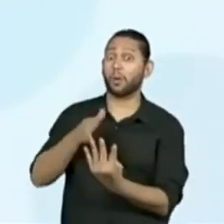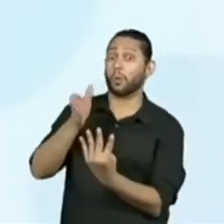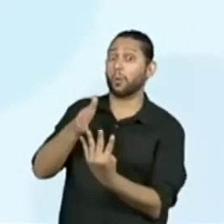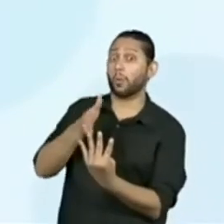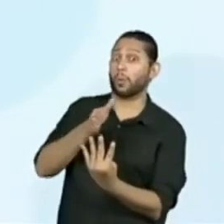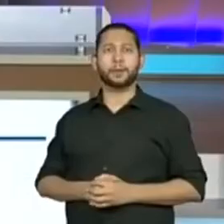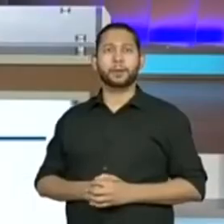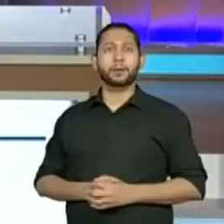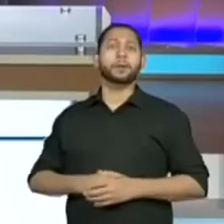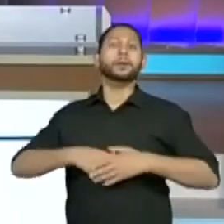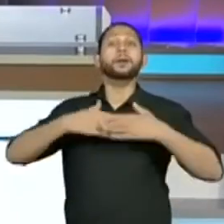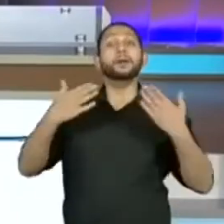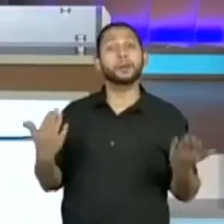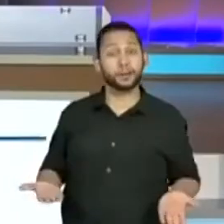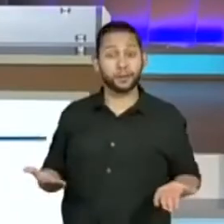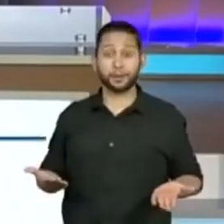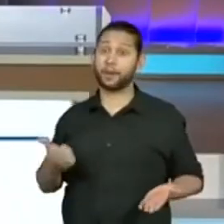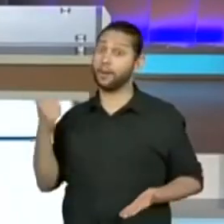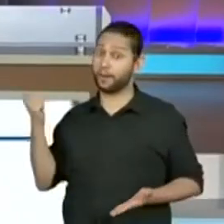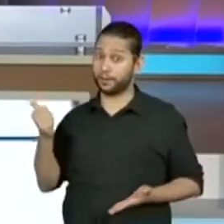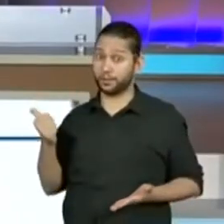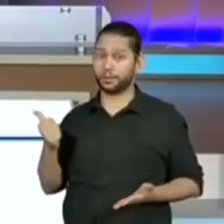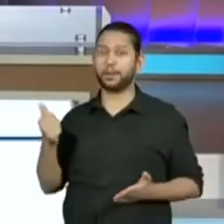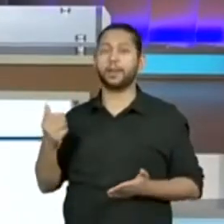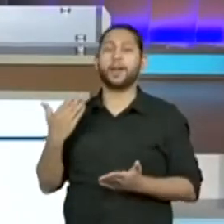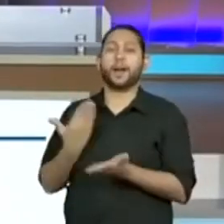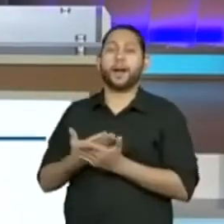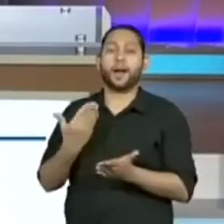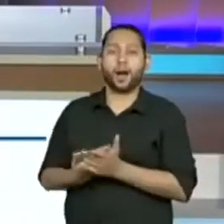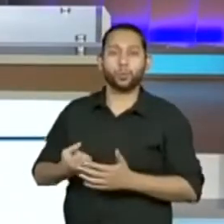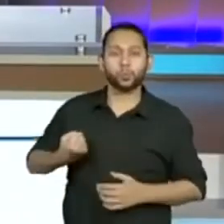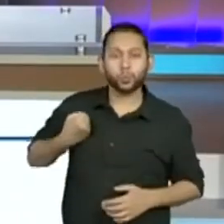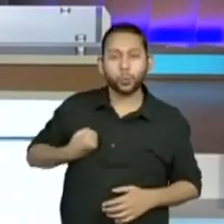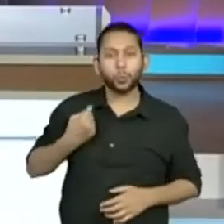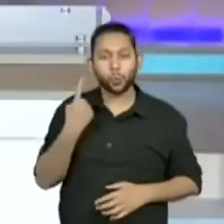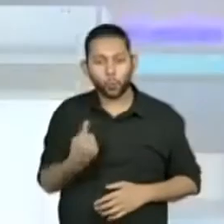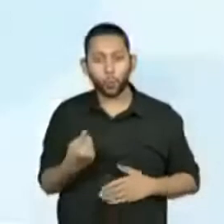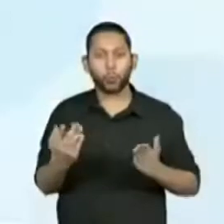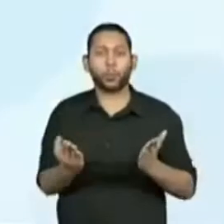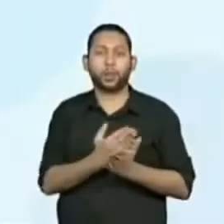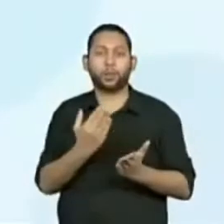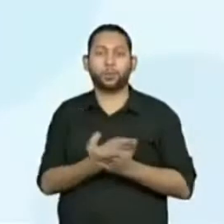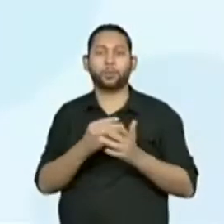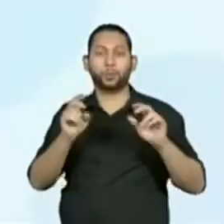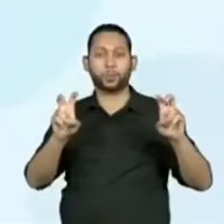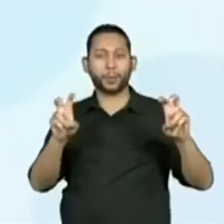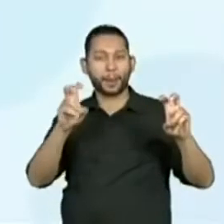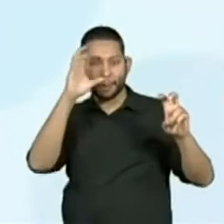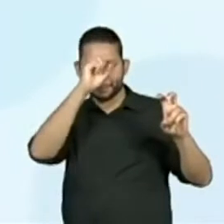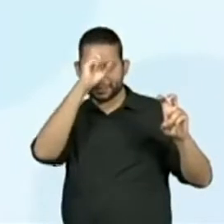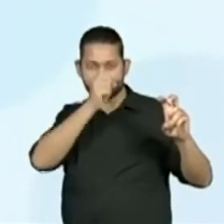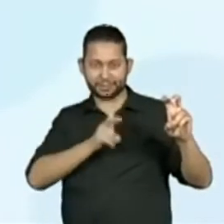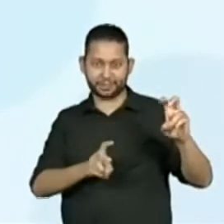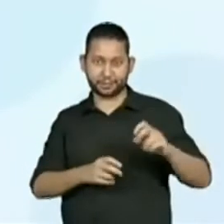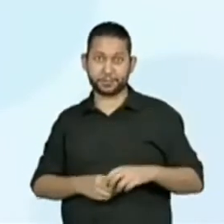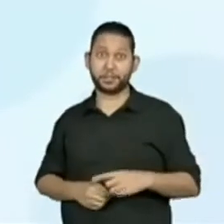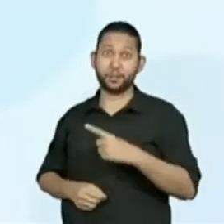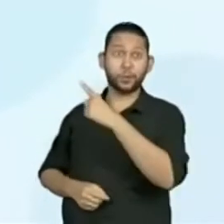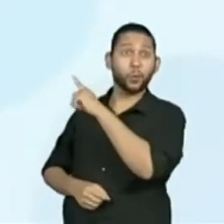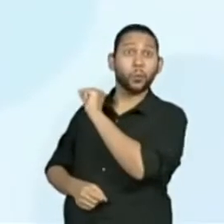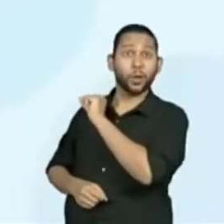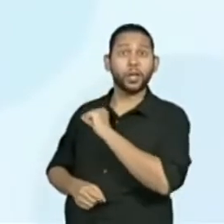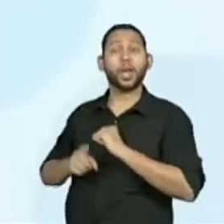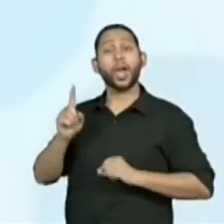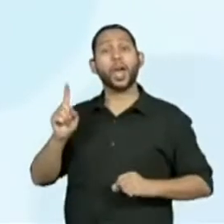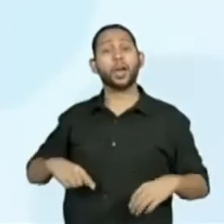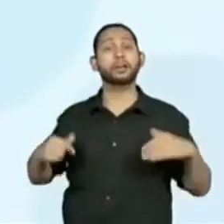ok, pessoal? Então, aqui, sequência 1, aula 1 do Aprender Sempre, que eu intitulei como Passeio ao